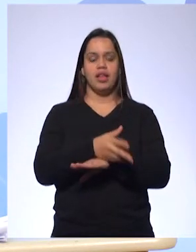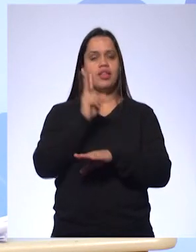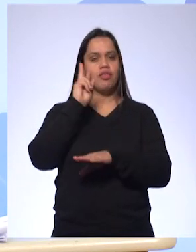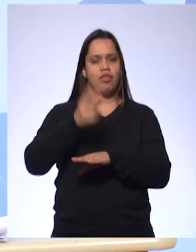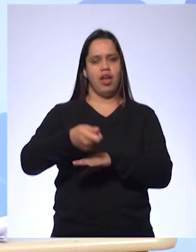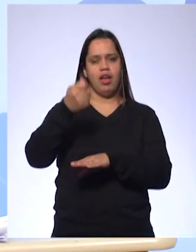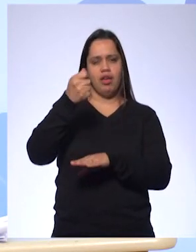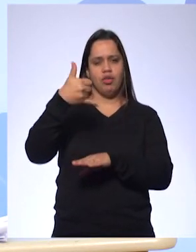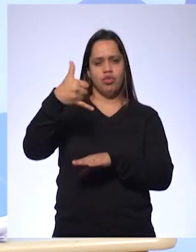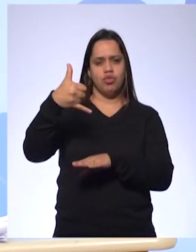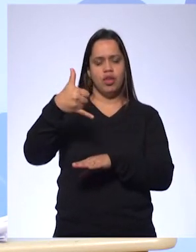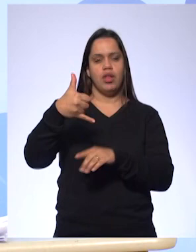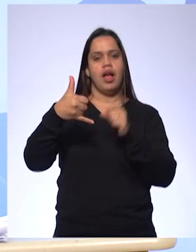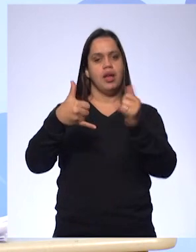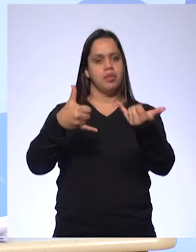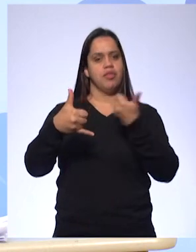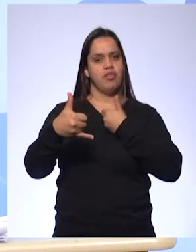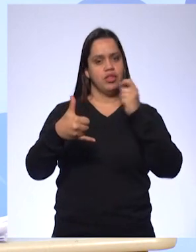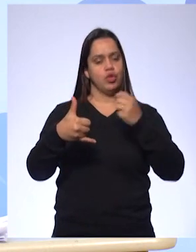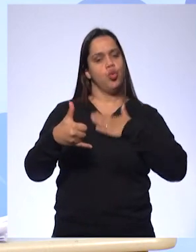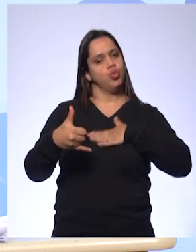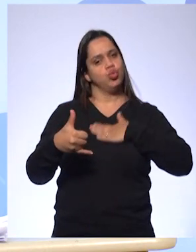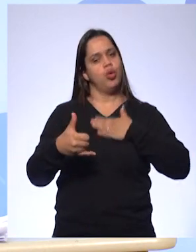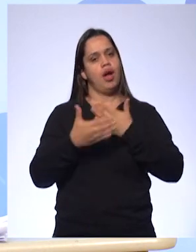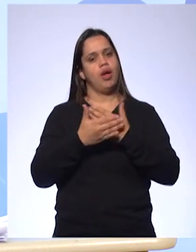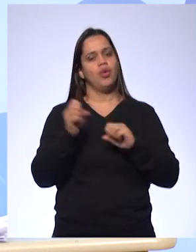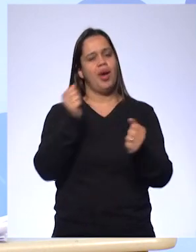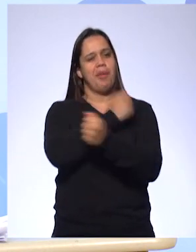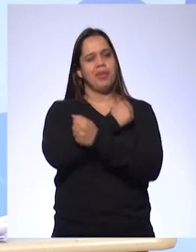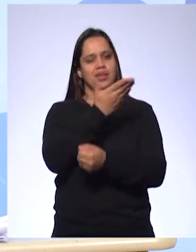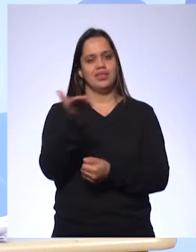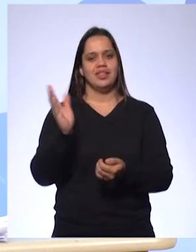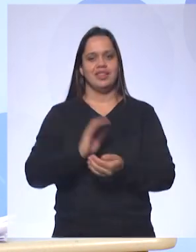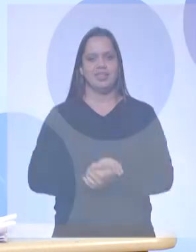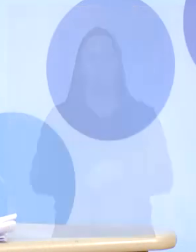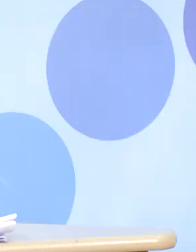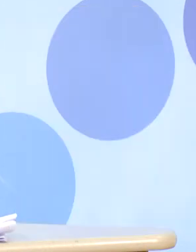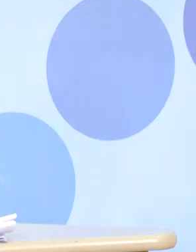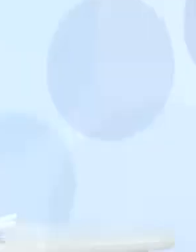aponta a sua câmera aí e diz se você gostou da aula ou não gostou. Um abraço a todos.